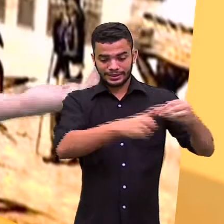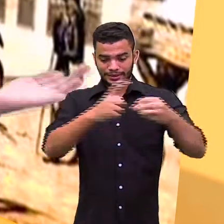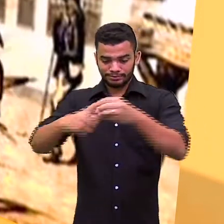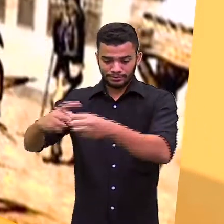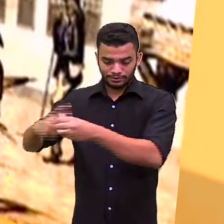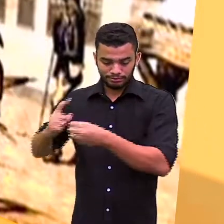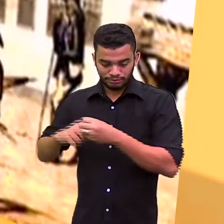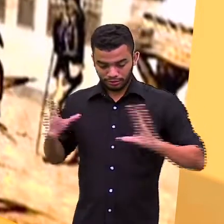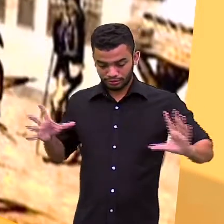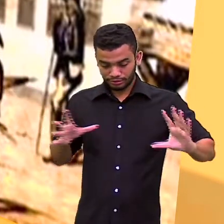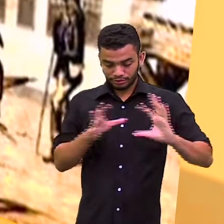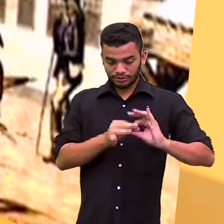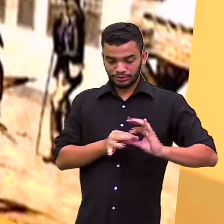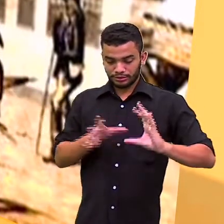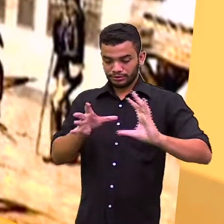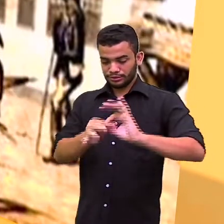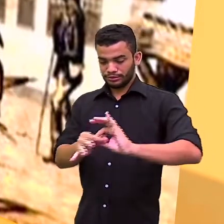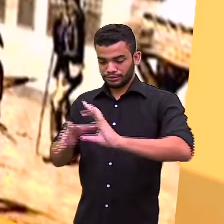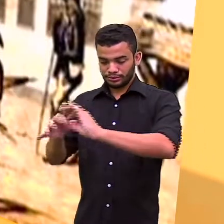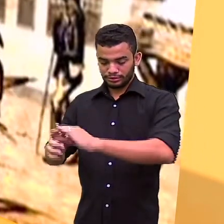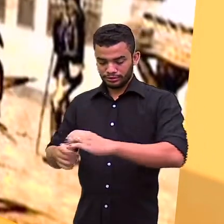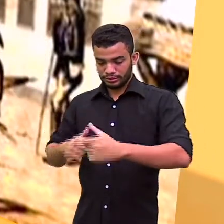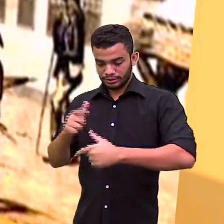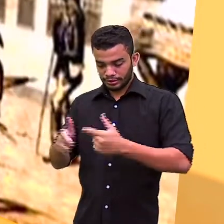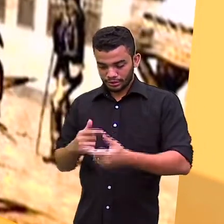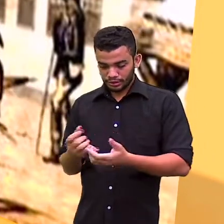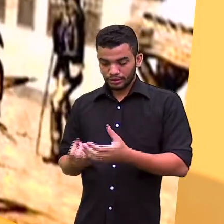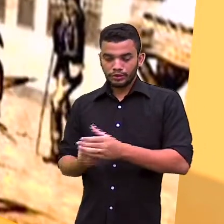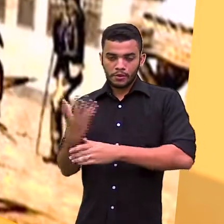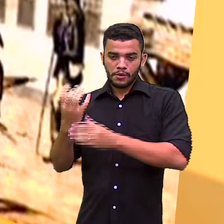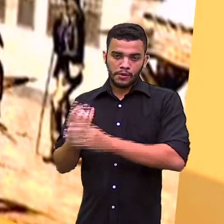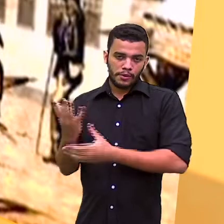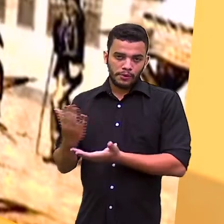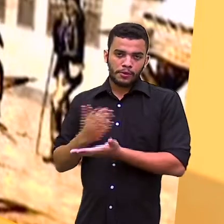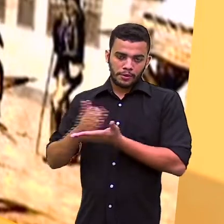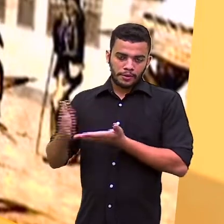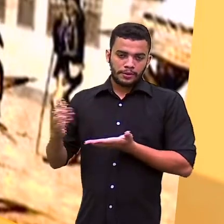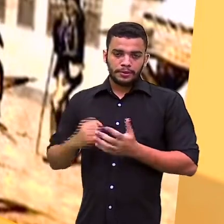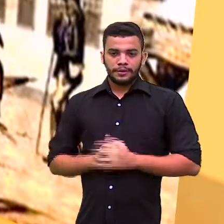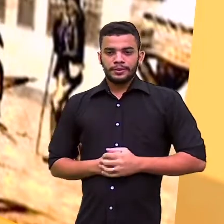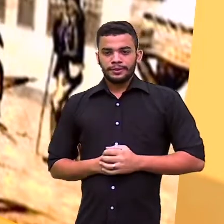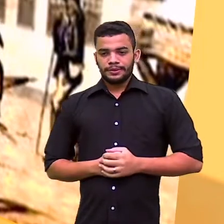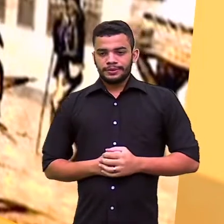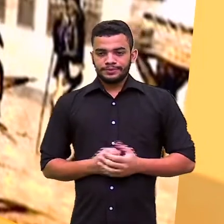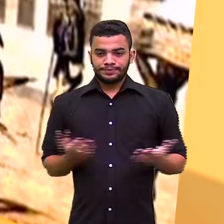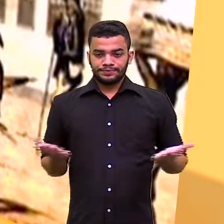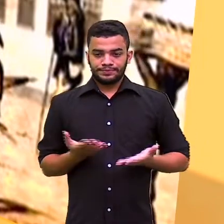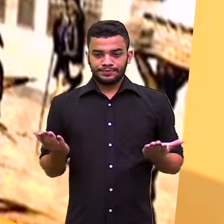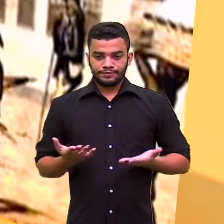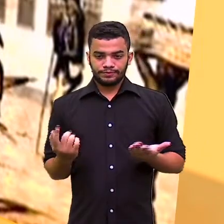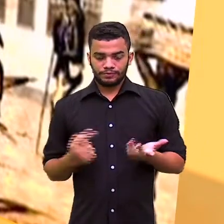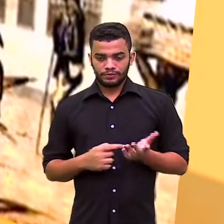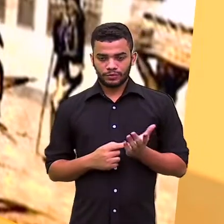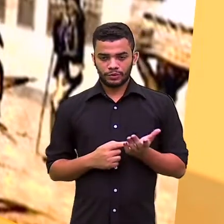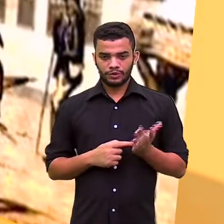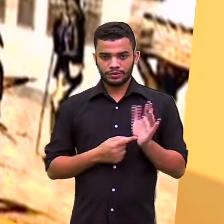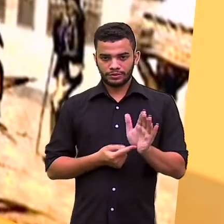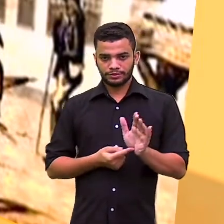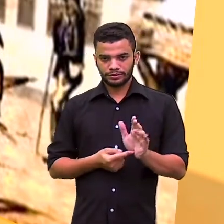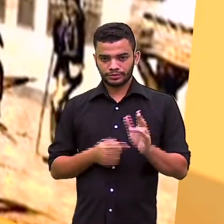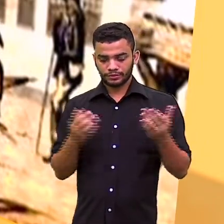vinham esta mercadoria. Enfim, agora eu vou falar bem específico